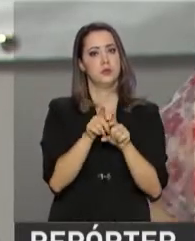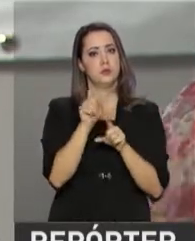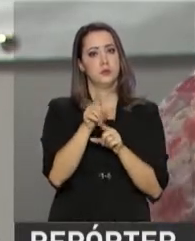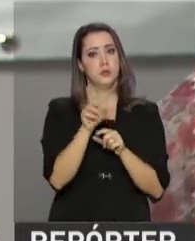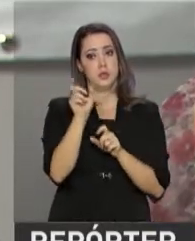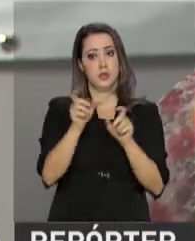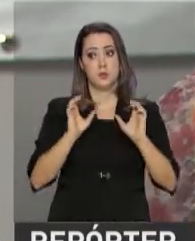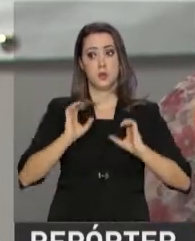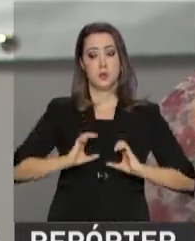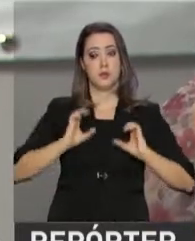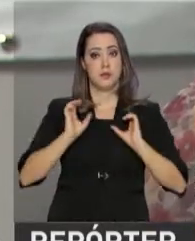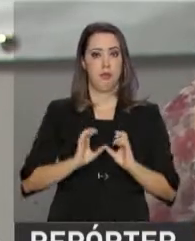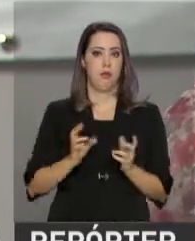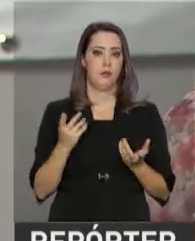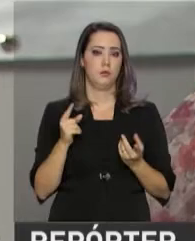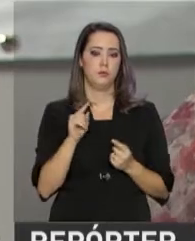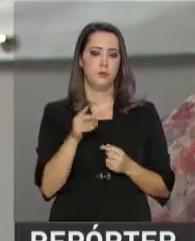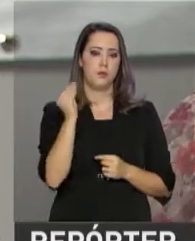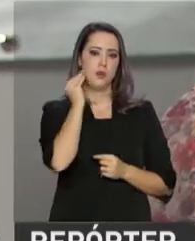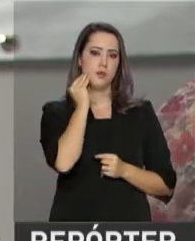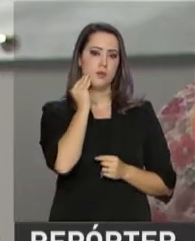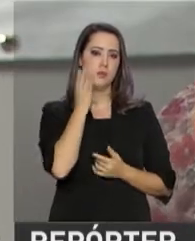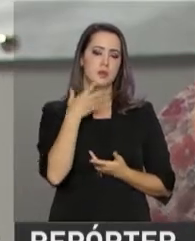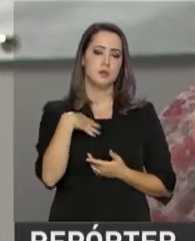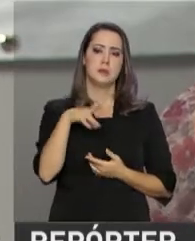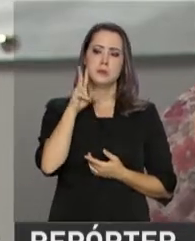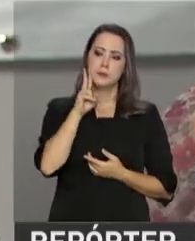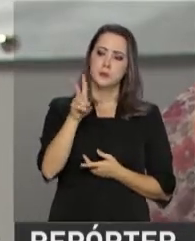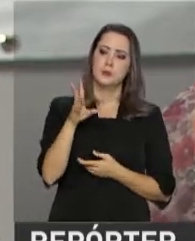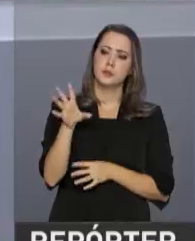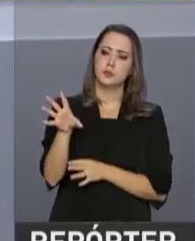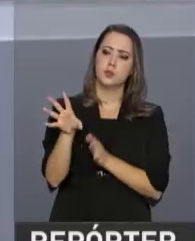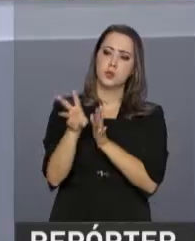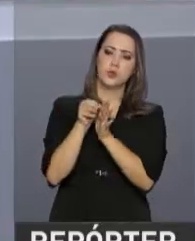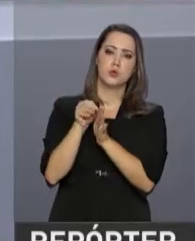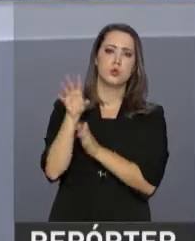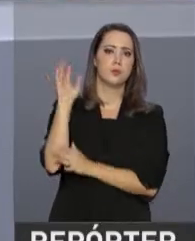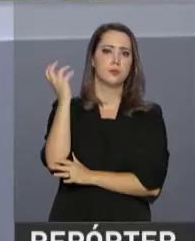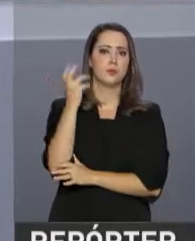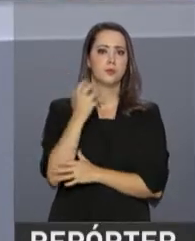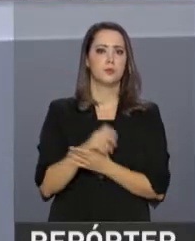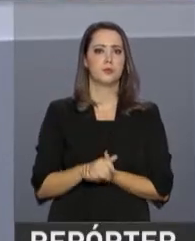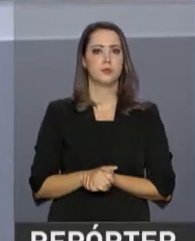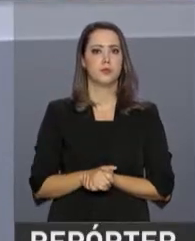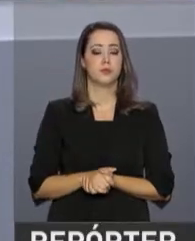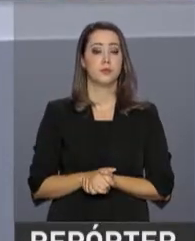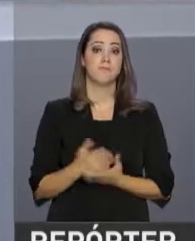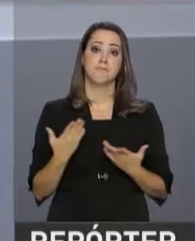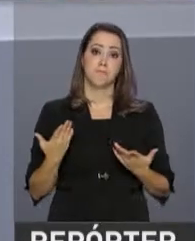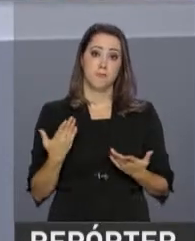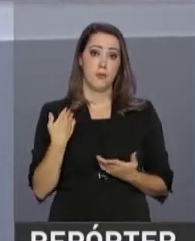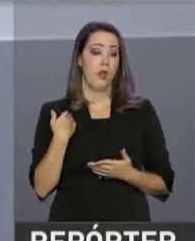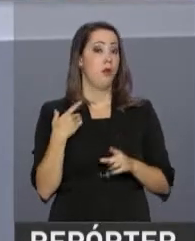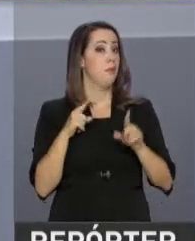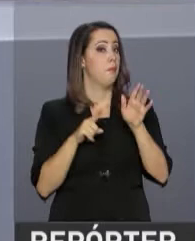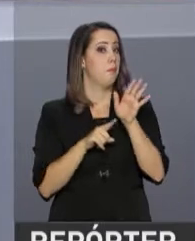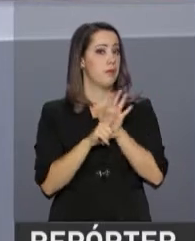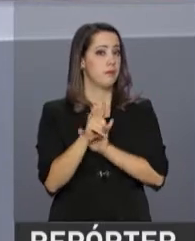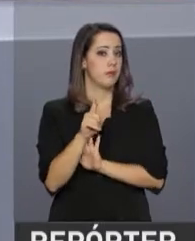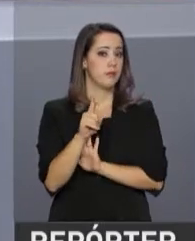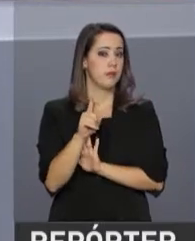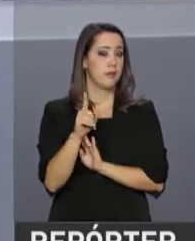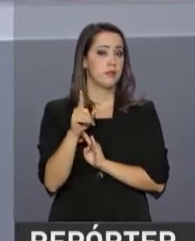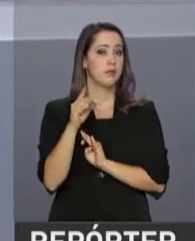do cidadão comum e experiências que se inspiram na natureza o boletim focus do banco central com as